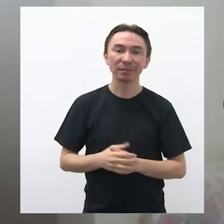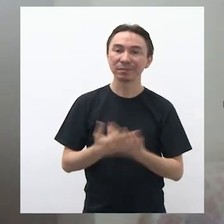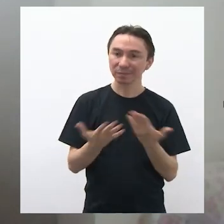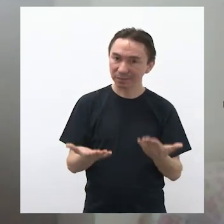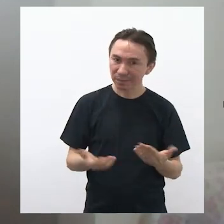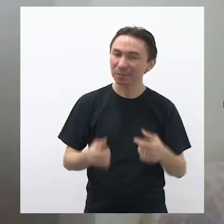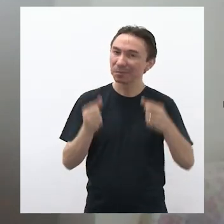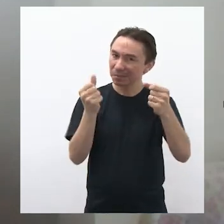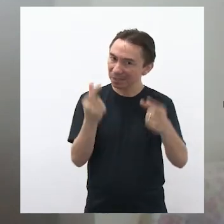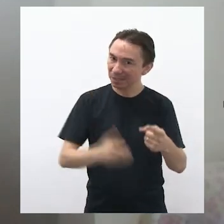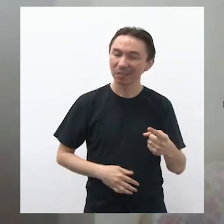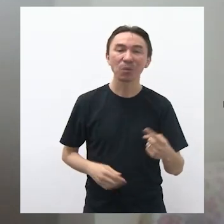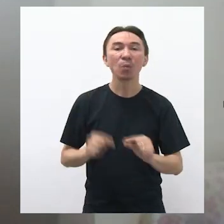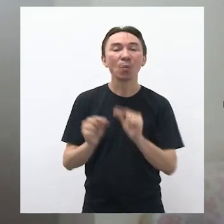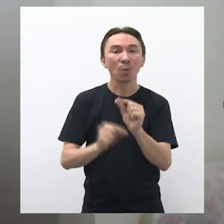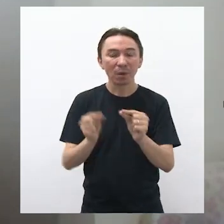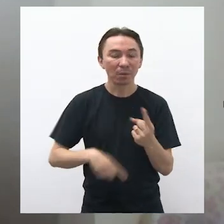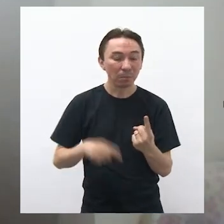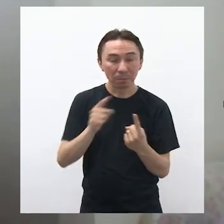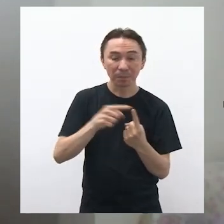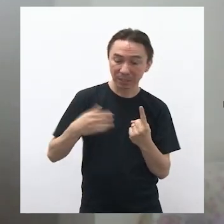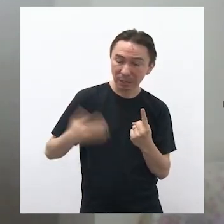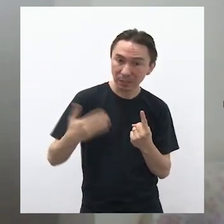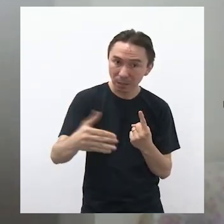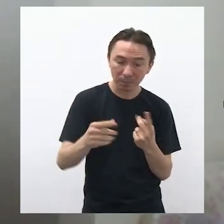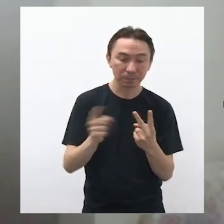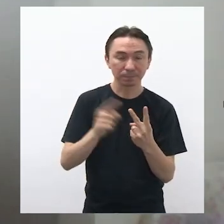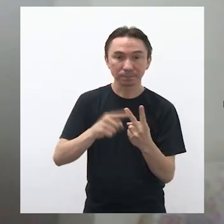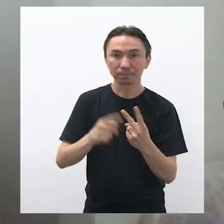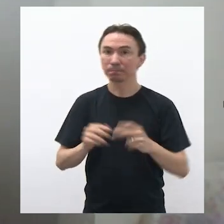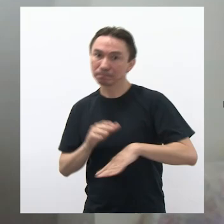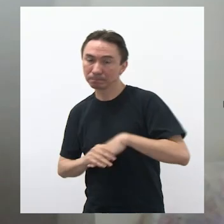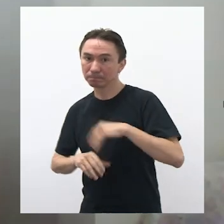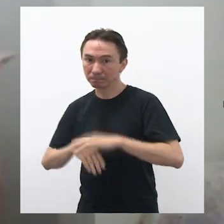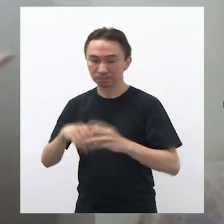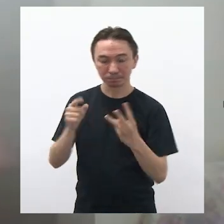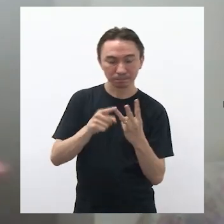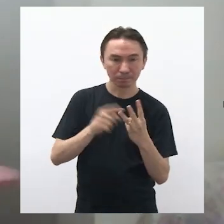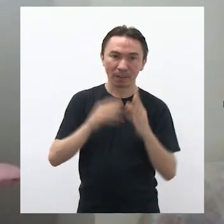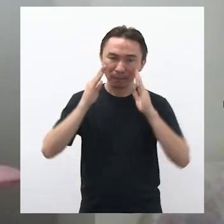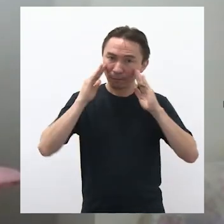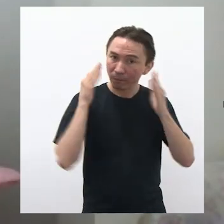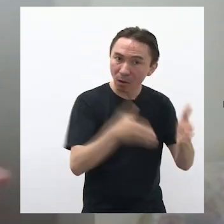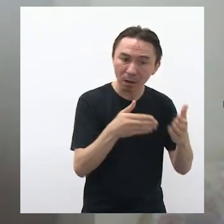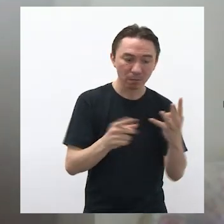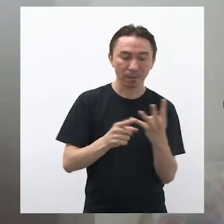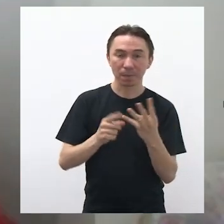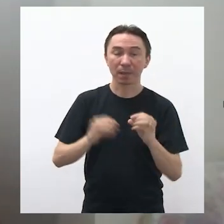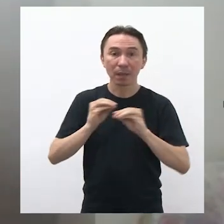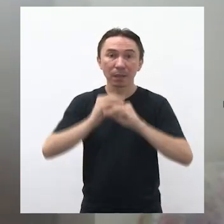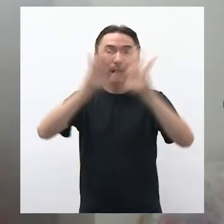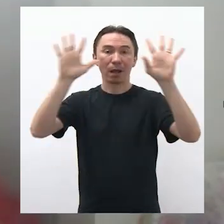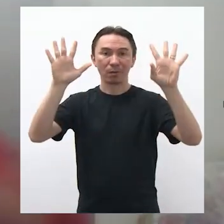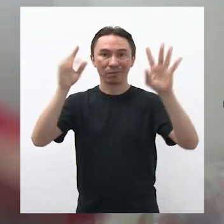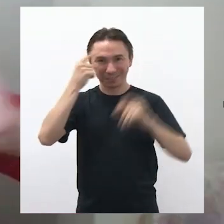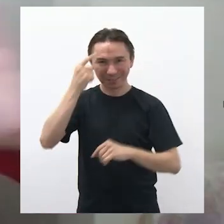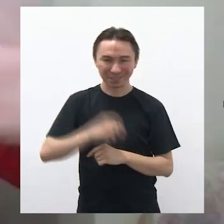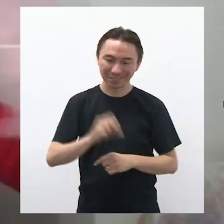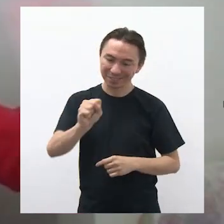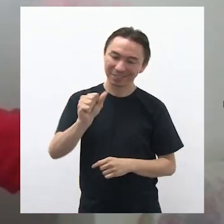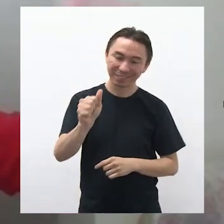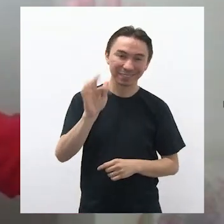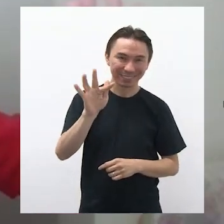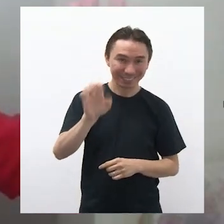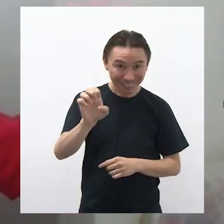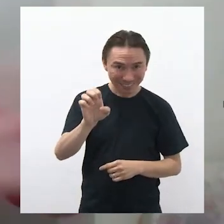sequencial, o ativo, o focado e o explícito. Lembra do SAFE? Então, quando eu tenho uma